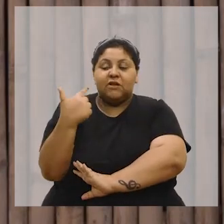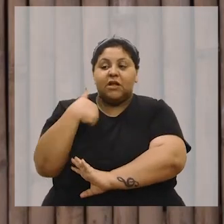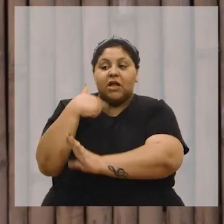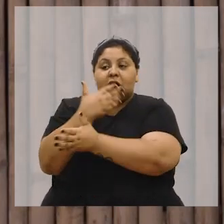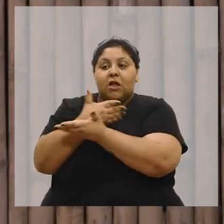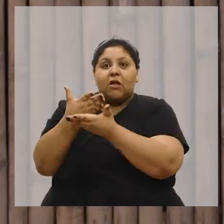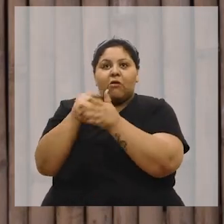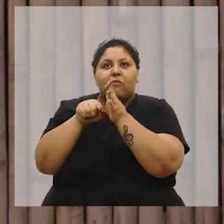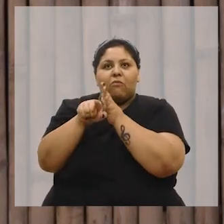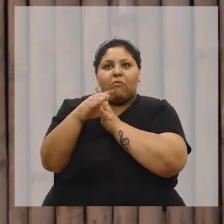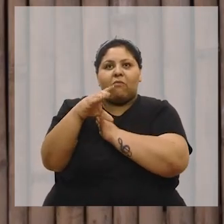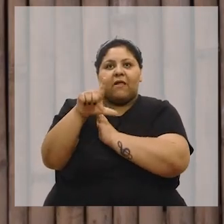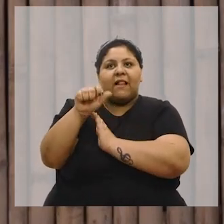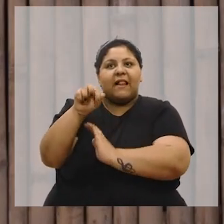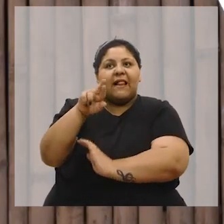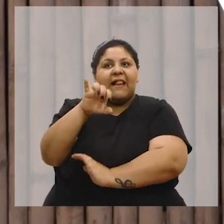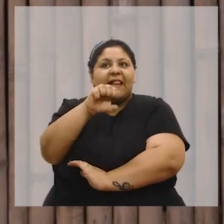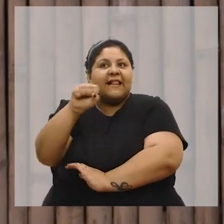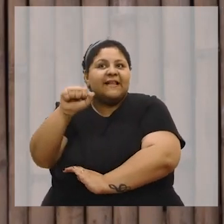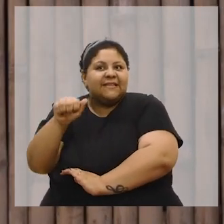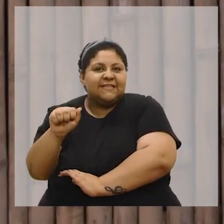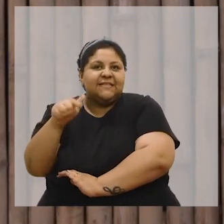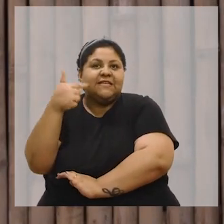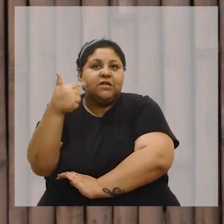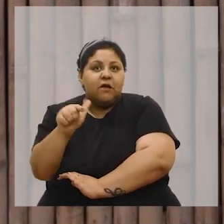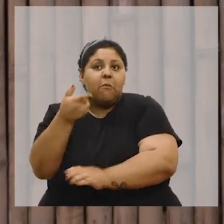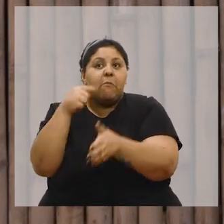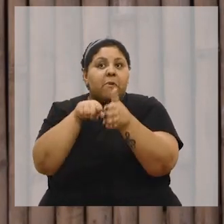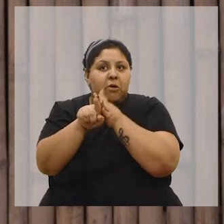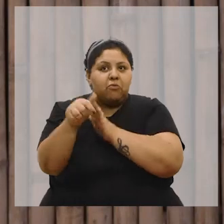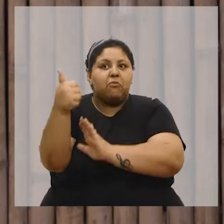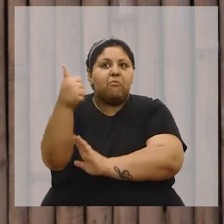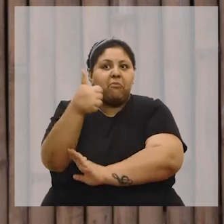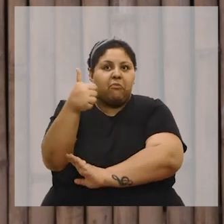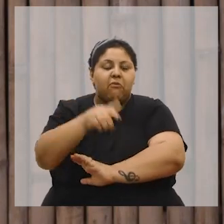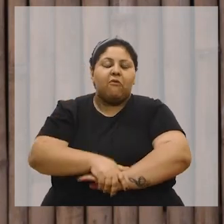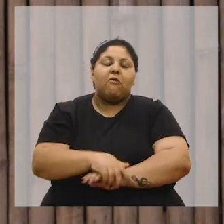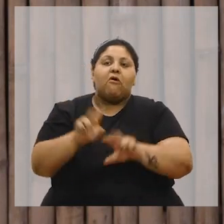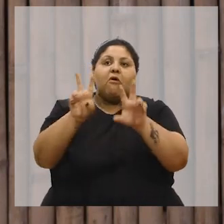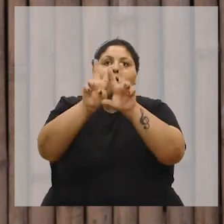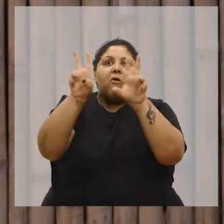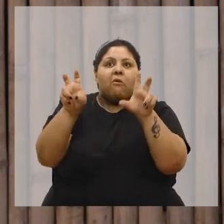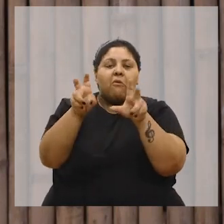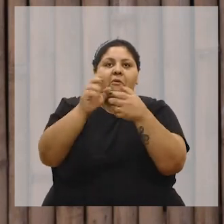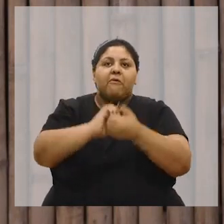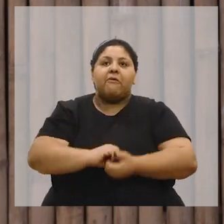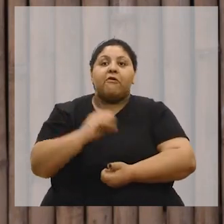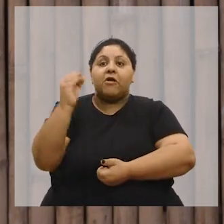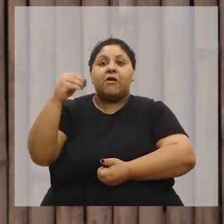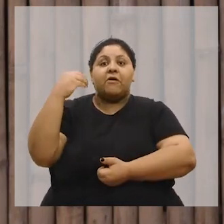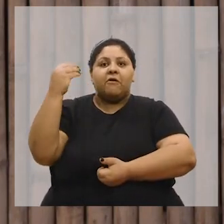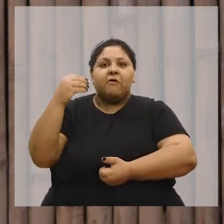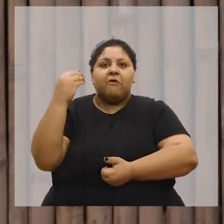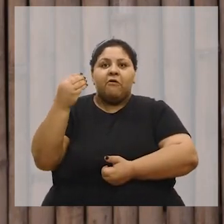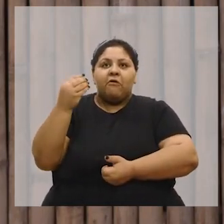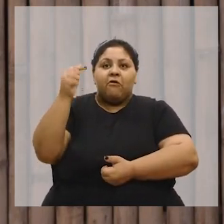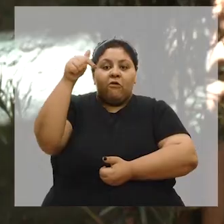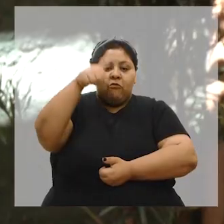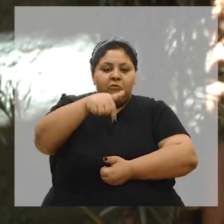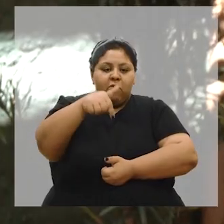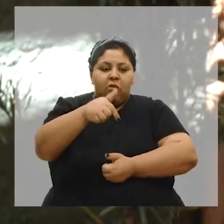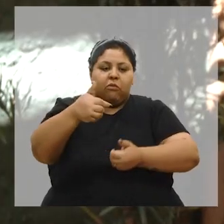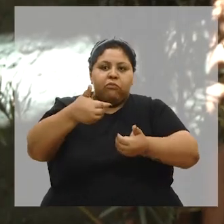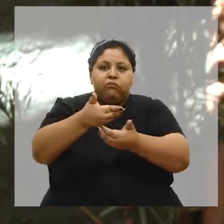E eu vou começar perguntando para a Clarissa de novo. Então, Clarissa, perguntando para você primeiro sobre essa experiência que vocês trazem aqui